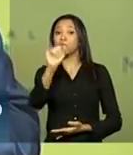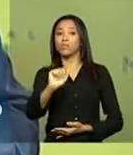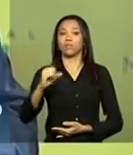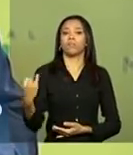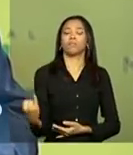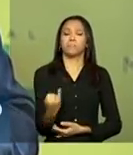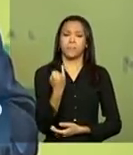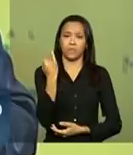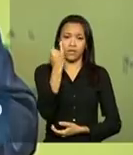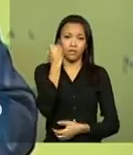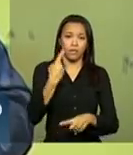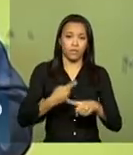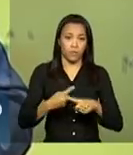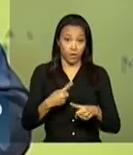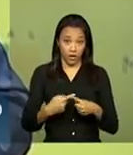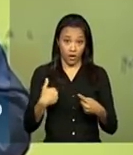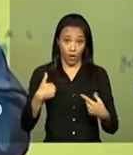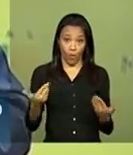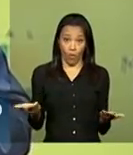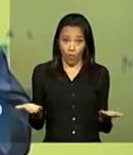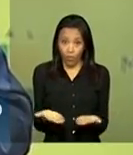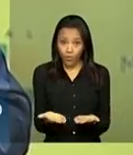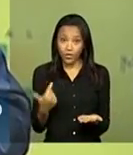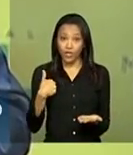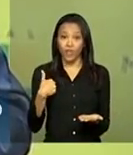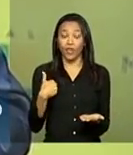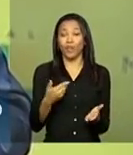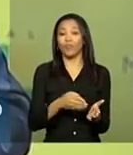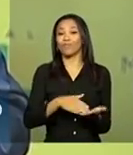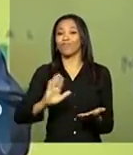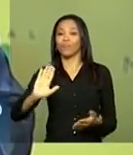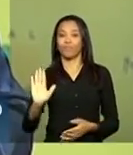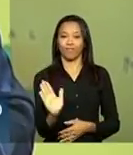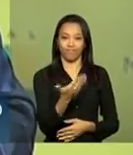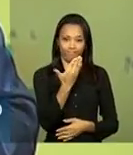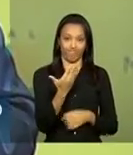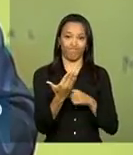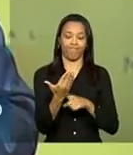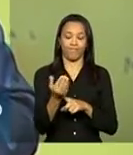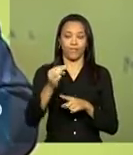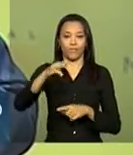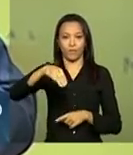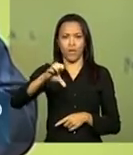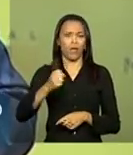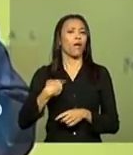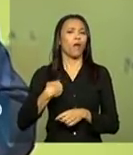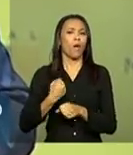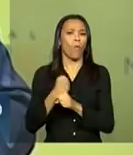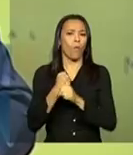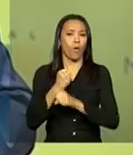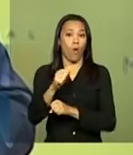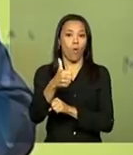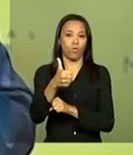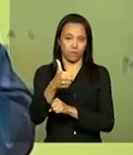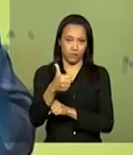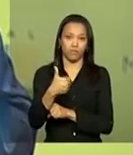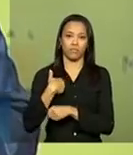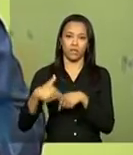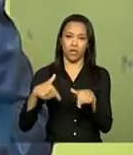porque eu deixo aqui o Ministério da Educação depois de 11 anos. Não vou falar aqui, Luiz Cláudio, do despertar